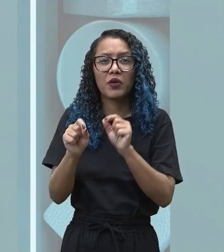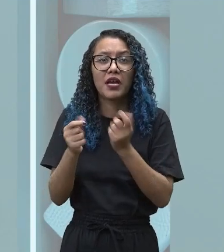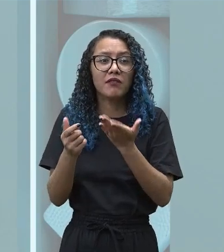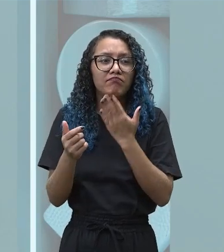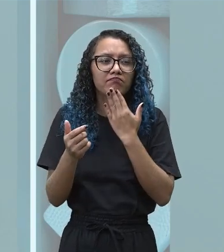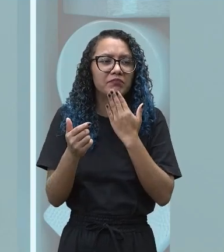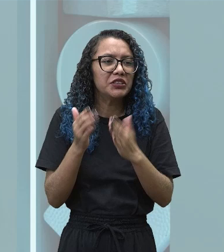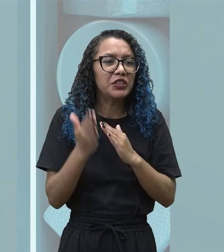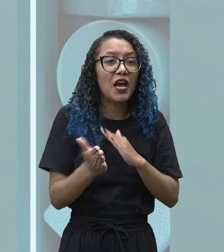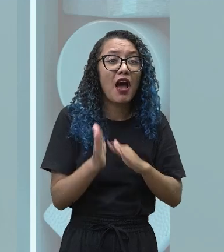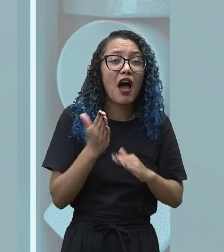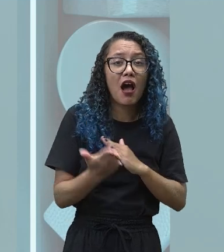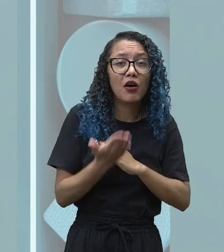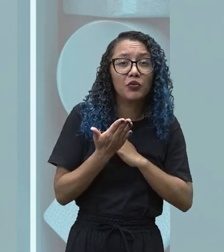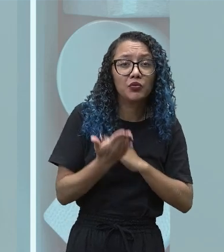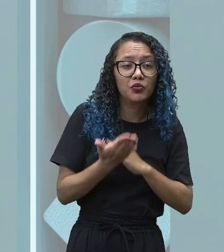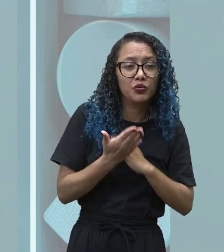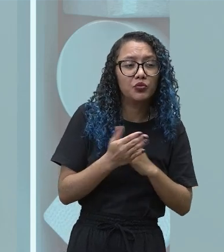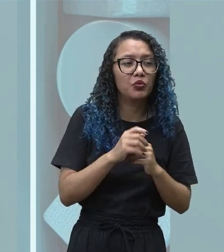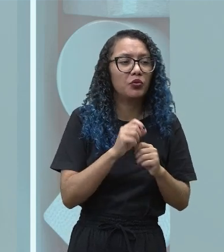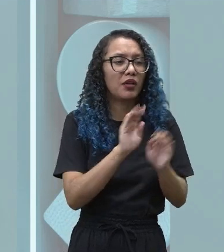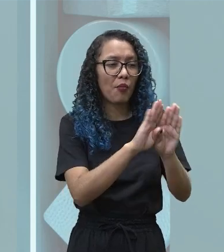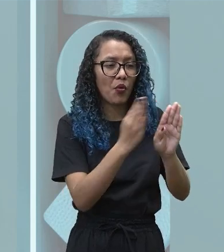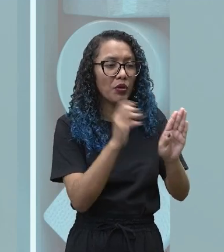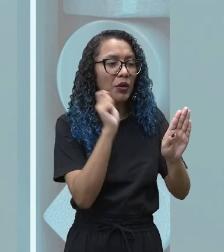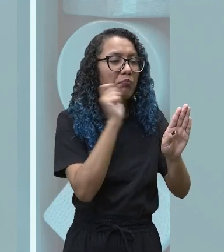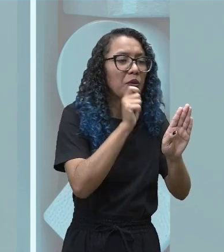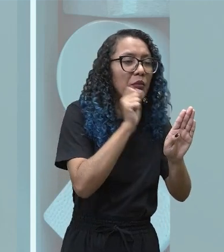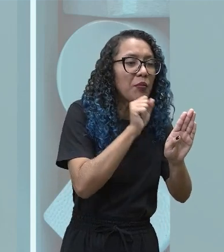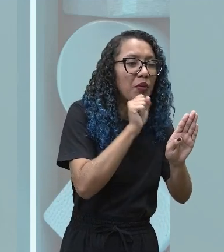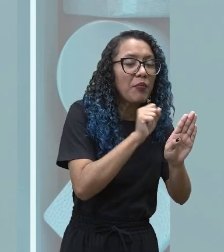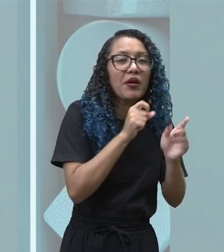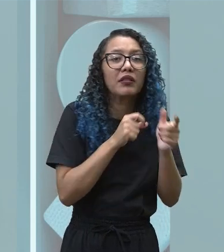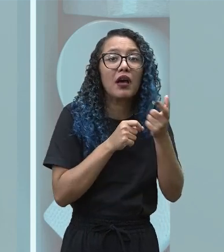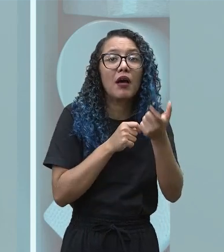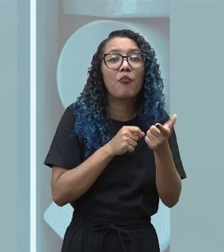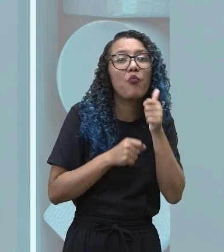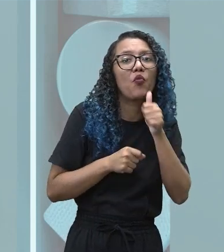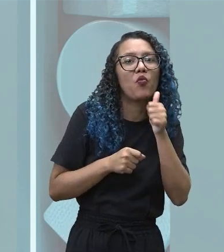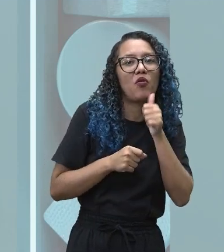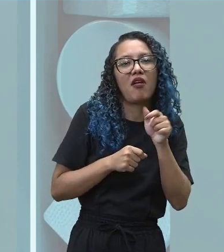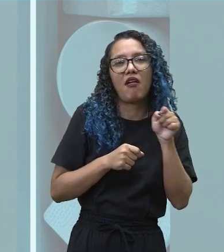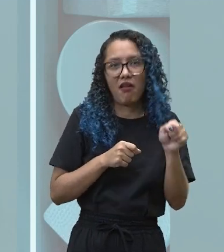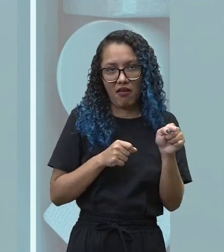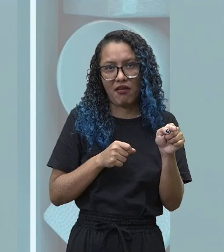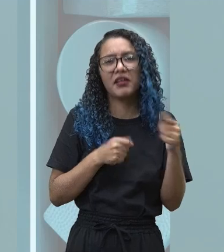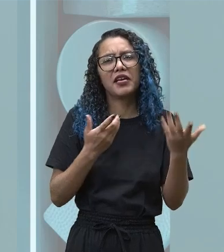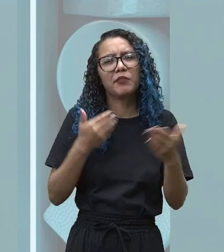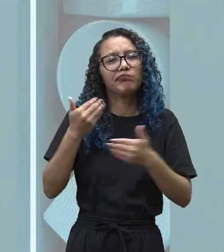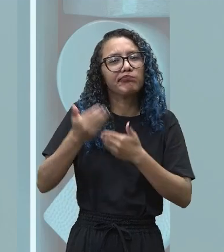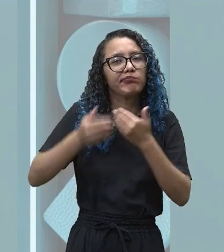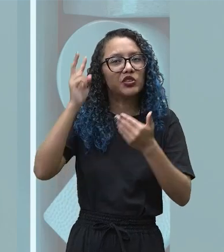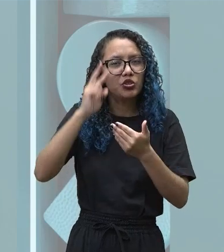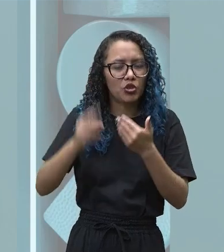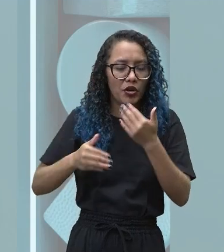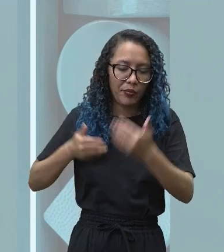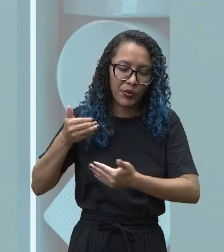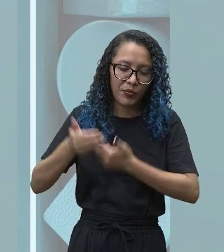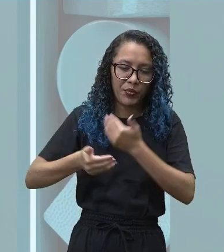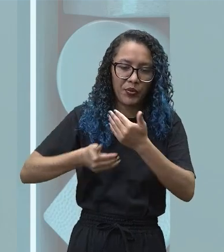abrigo, bater na porta aí da nossa personagem, Clara, e daí se desenvolveu toda uma história com